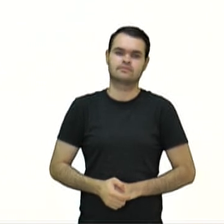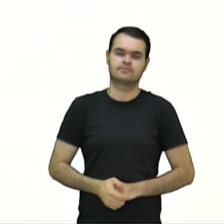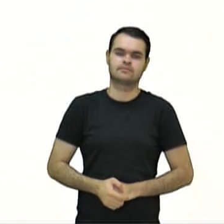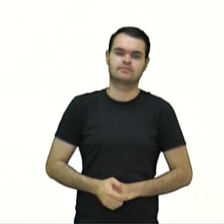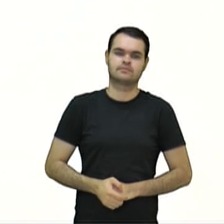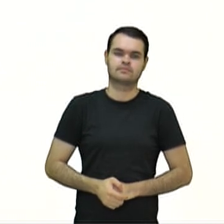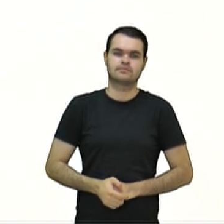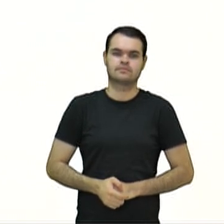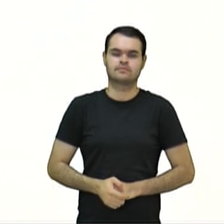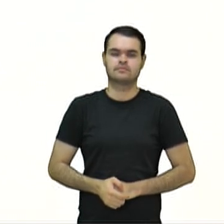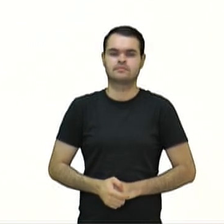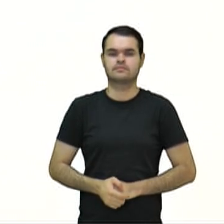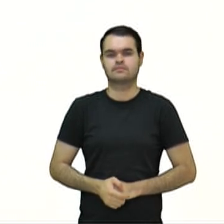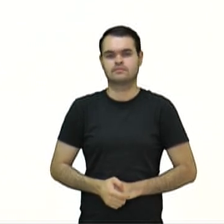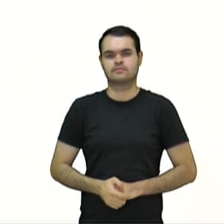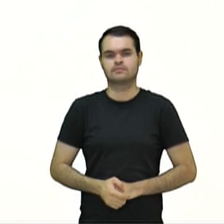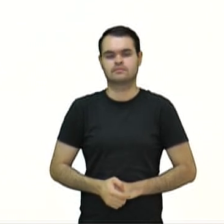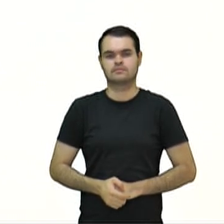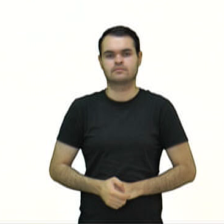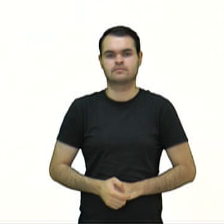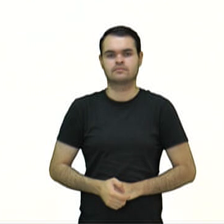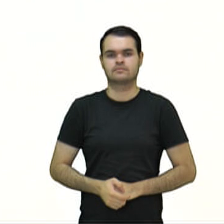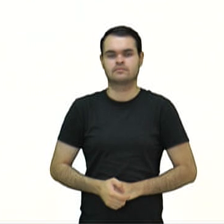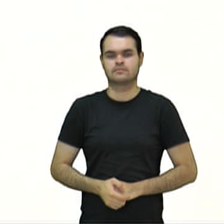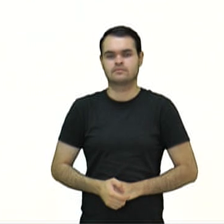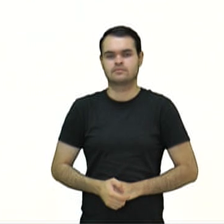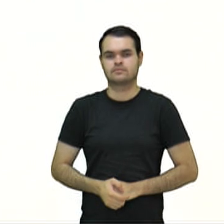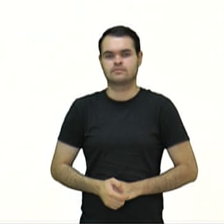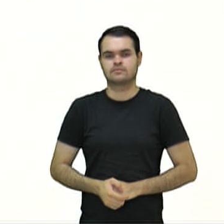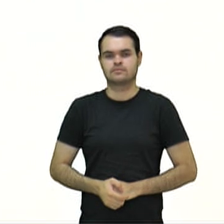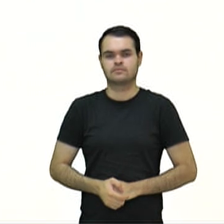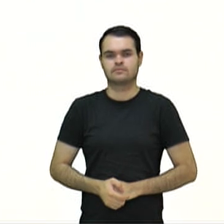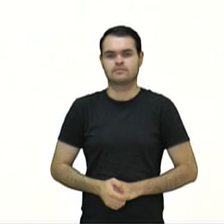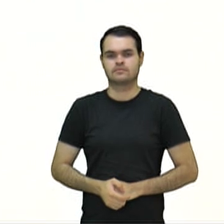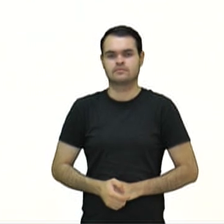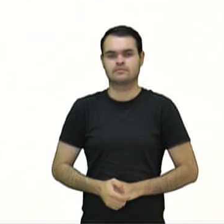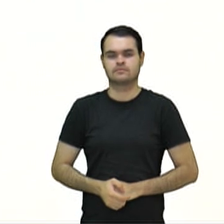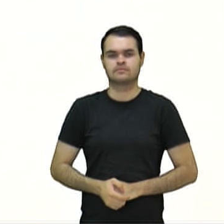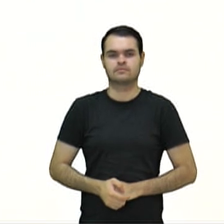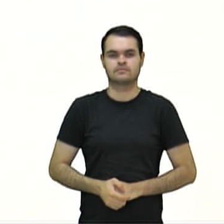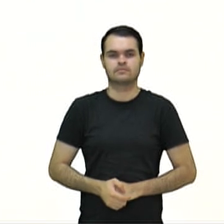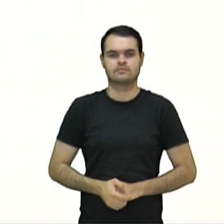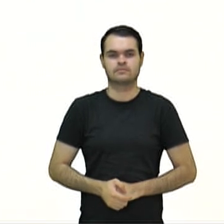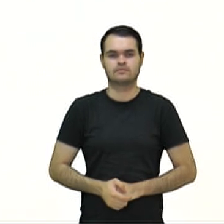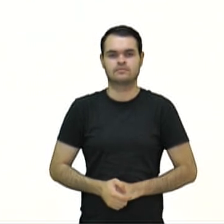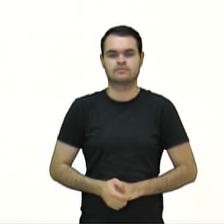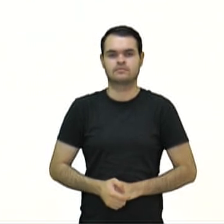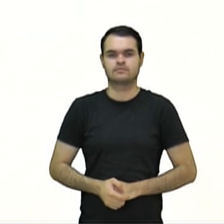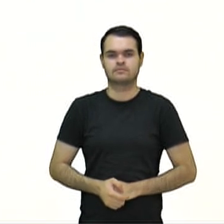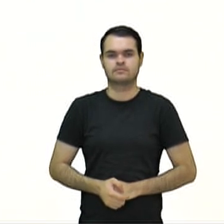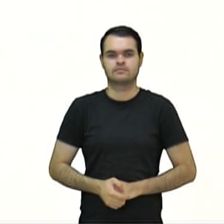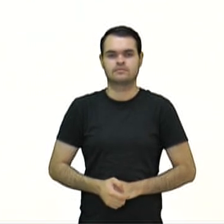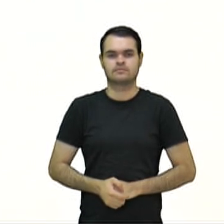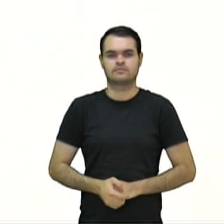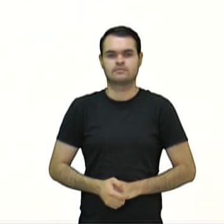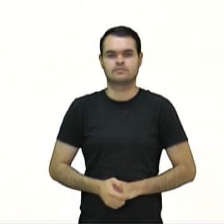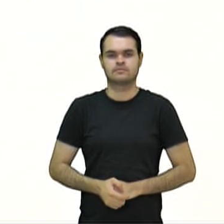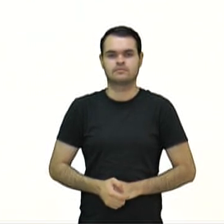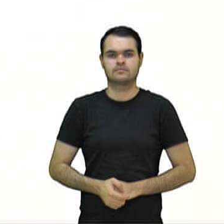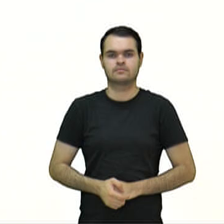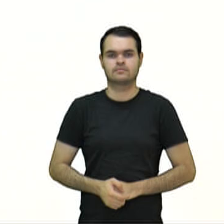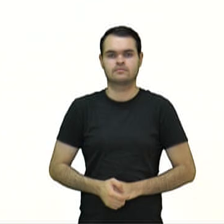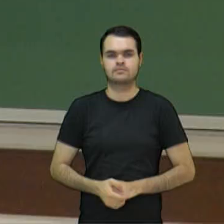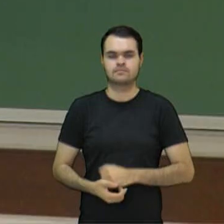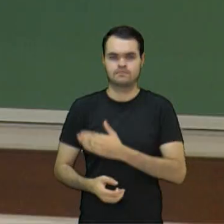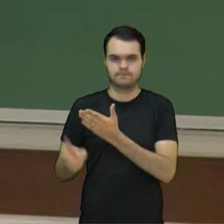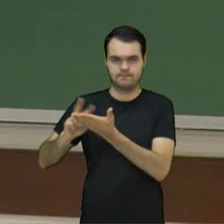store where I'd heard the music years before, but the man there said the music wouldn't play.